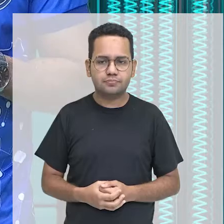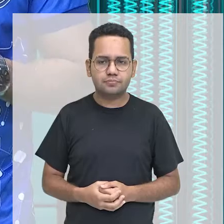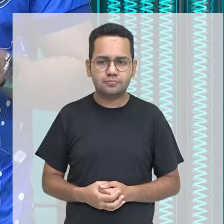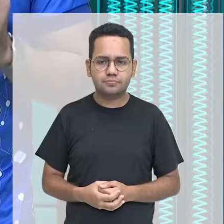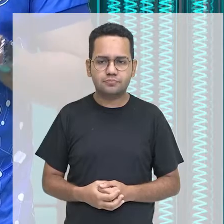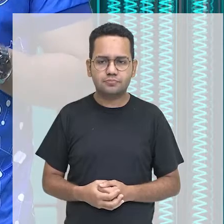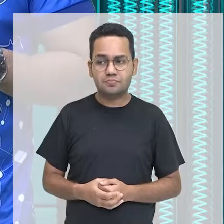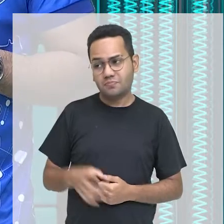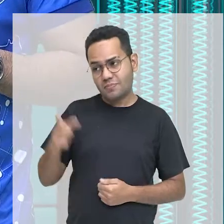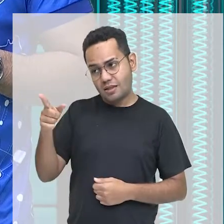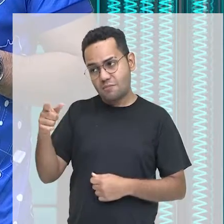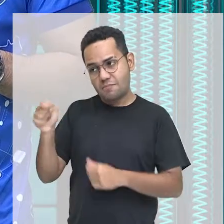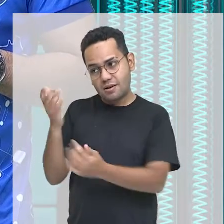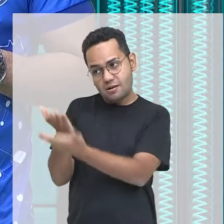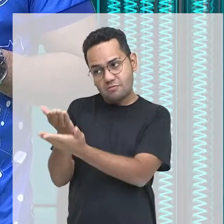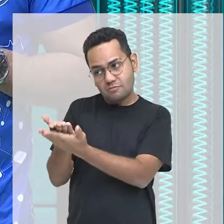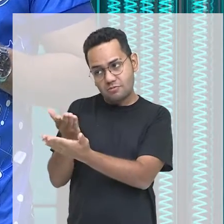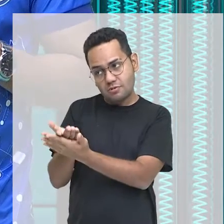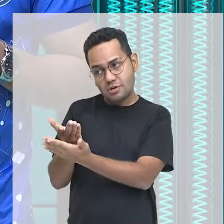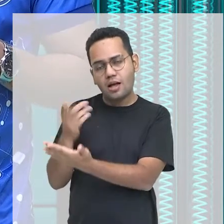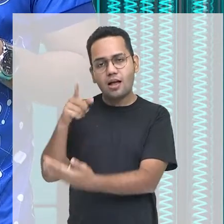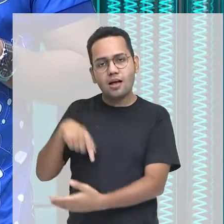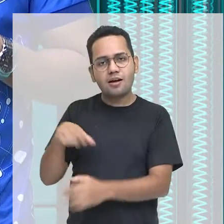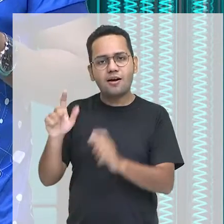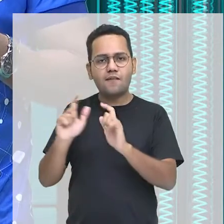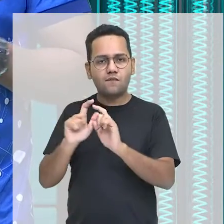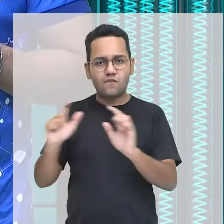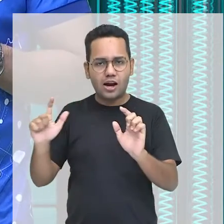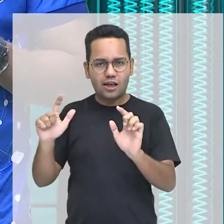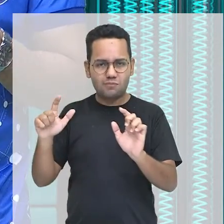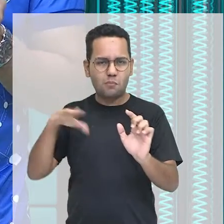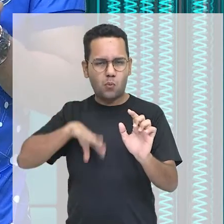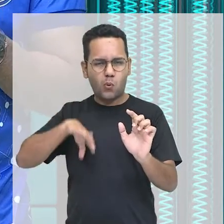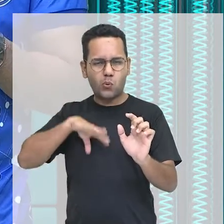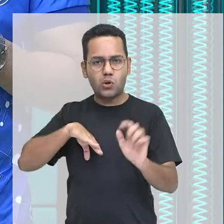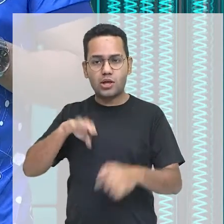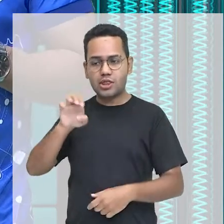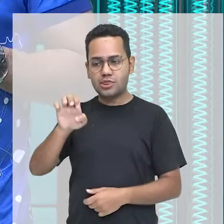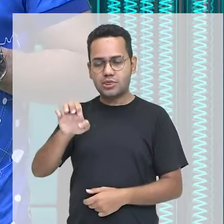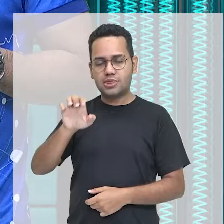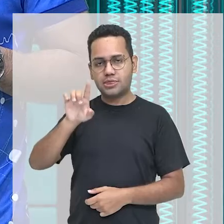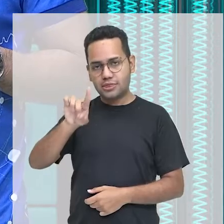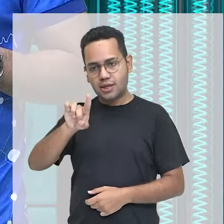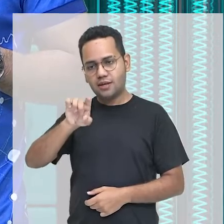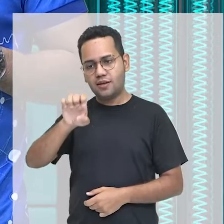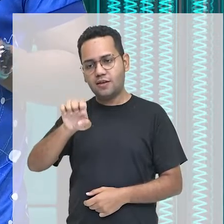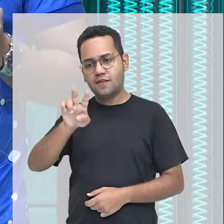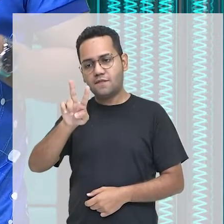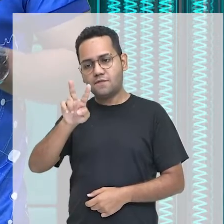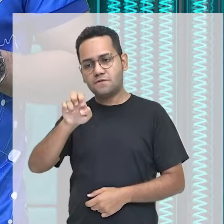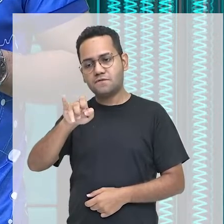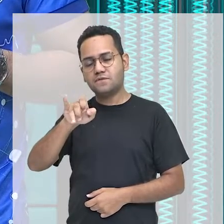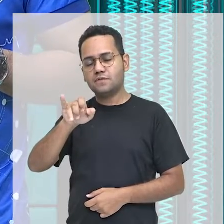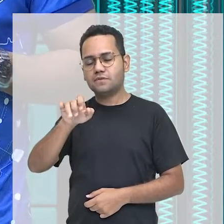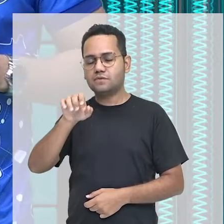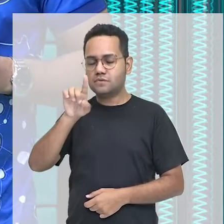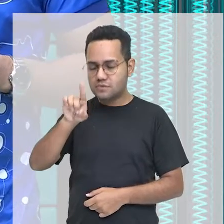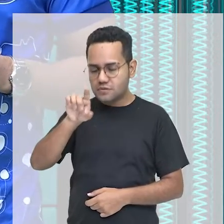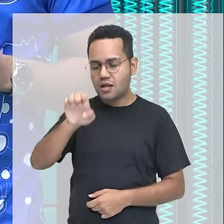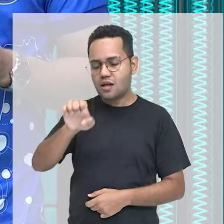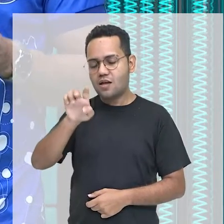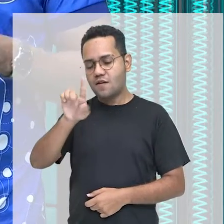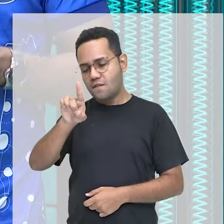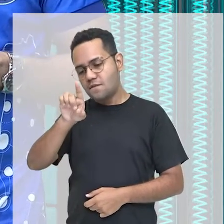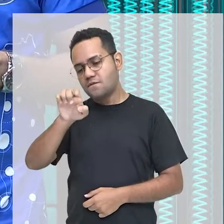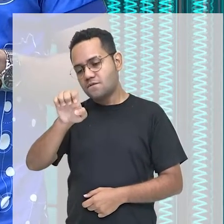deveria estudar, you should study, tá? Deveria estudar, então ele vai dar uma recomendação, dar um conselho.